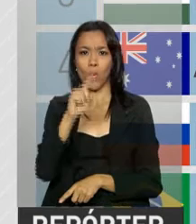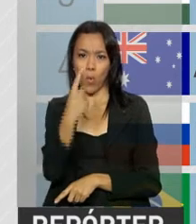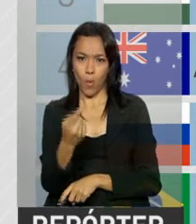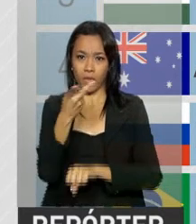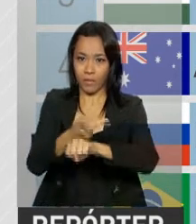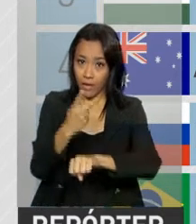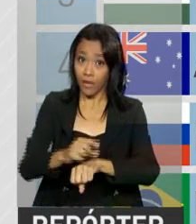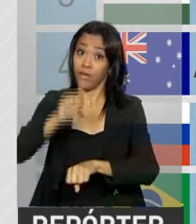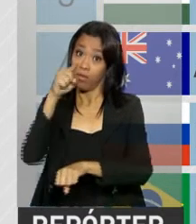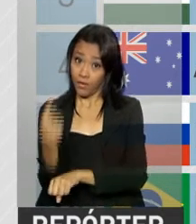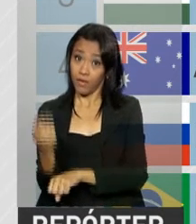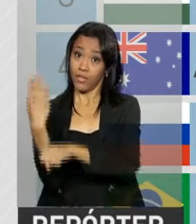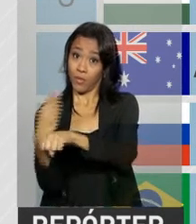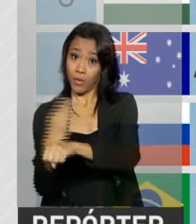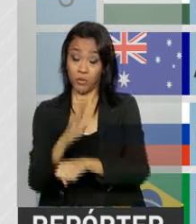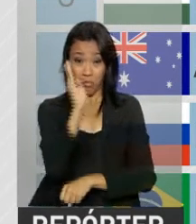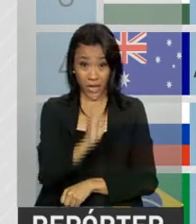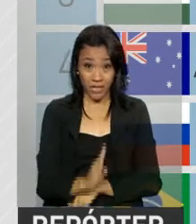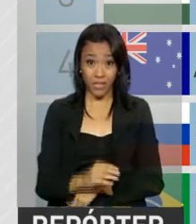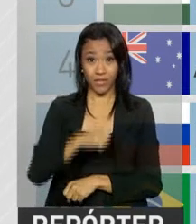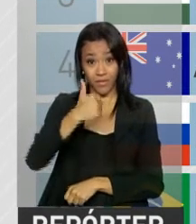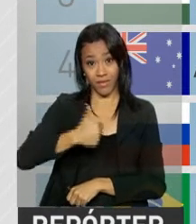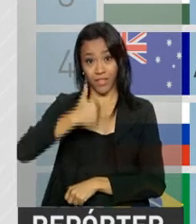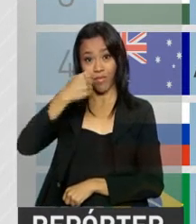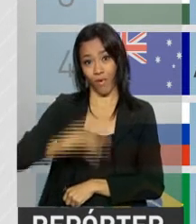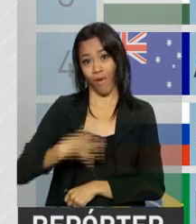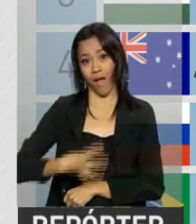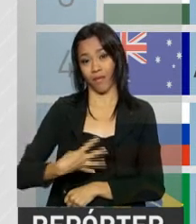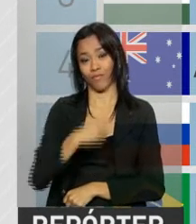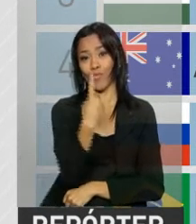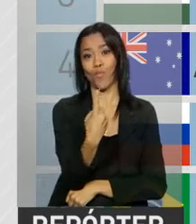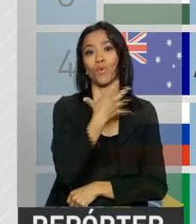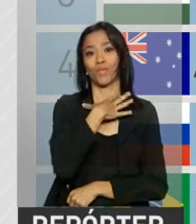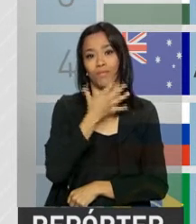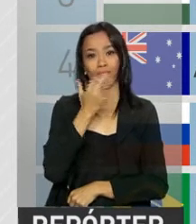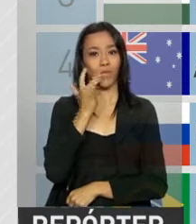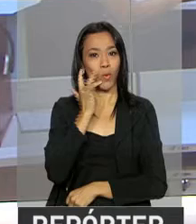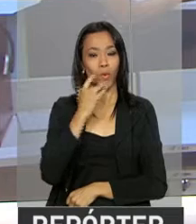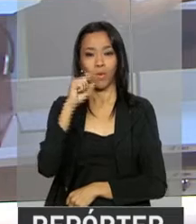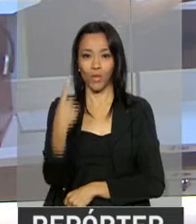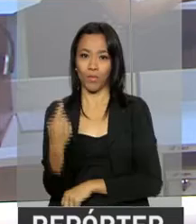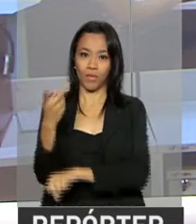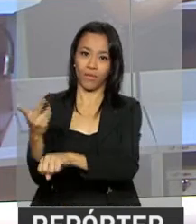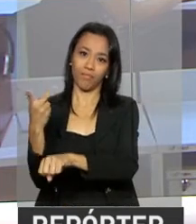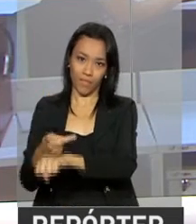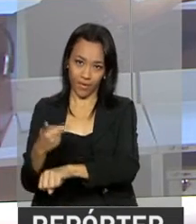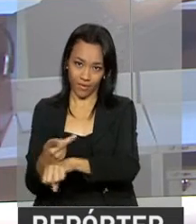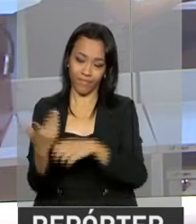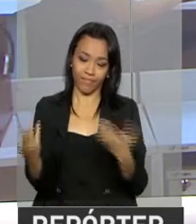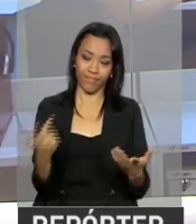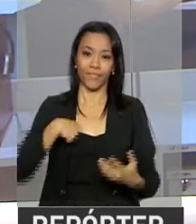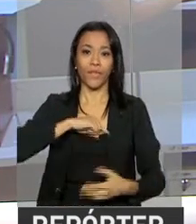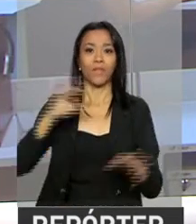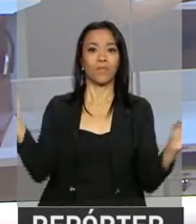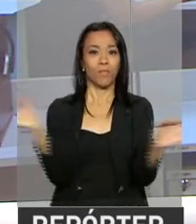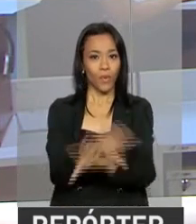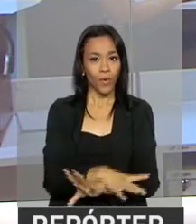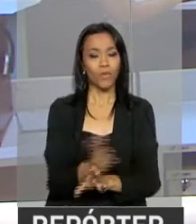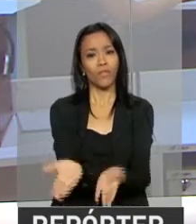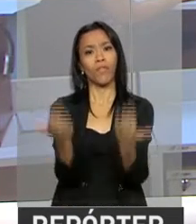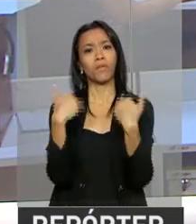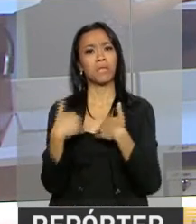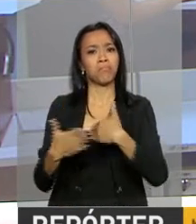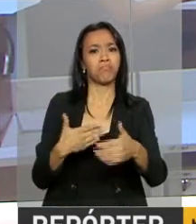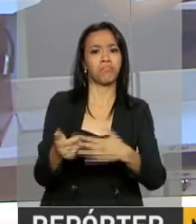O Brasil está em 14º lugar com 2 medalhas, 1 de ouro e 1 de prata. E nós ficamos por aqui, podemos voltar a